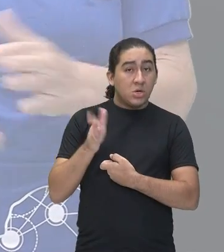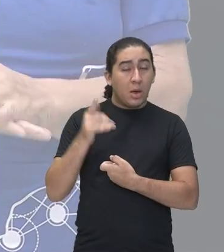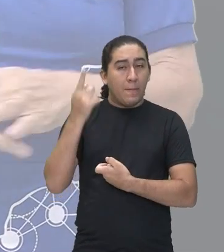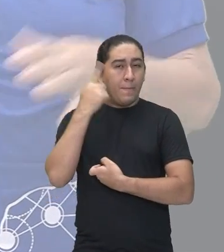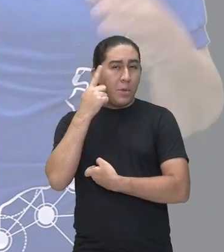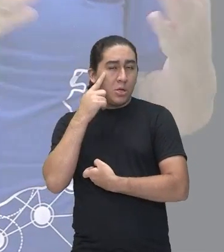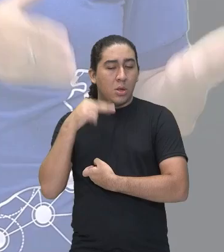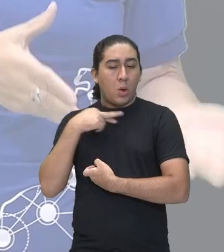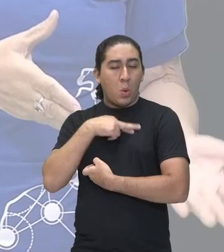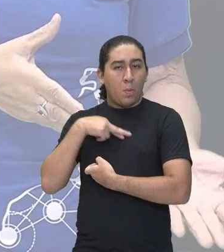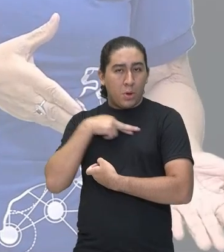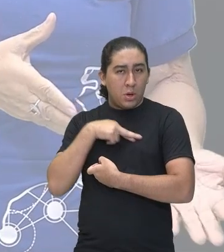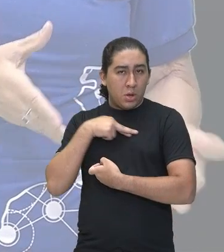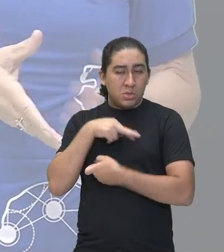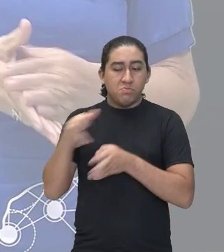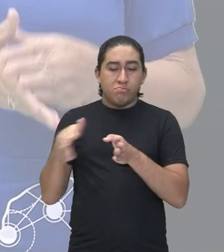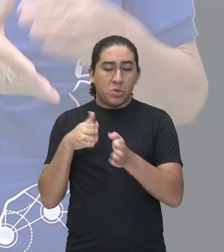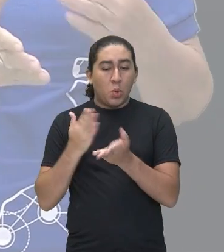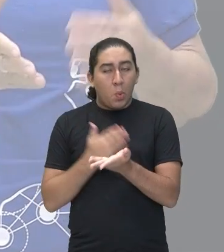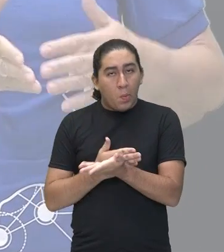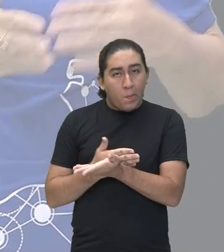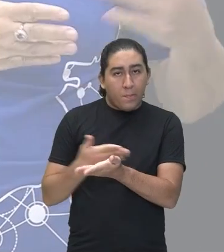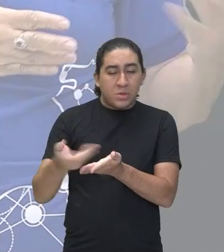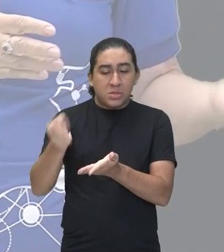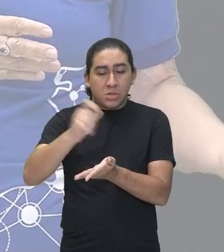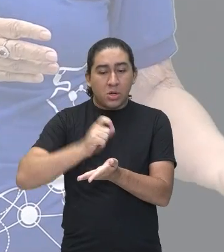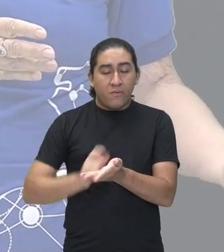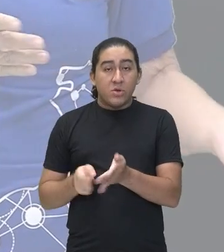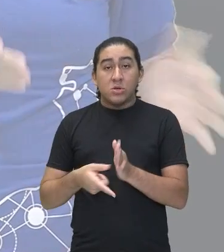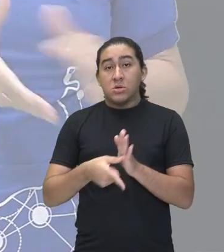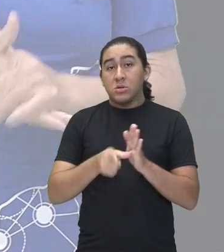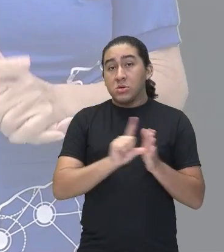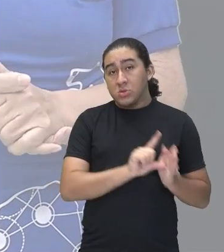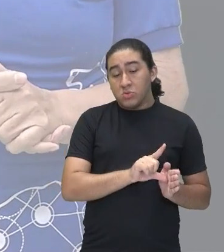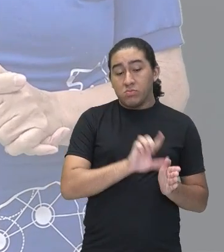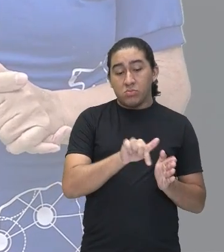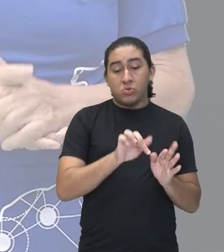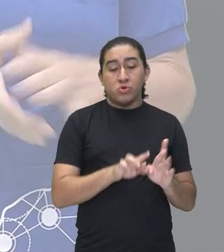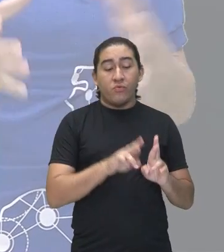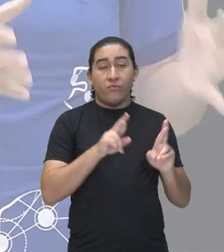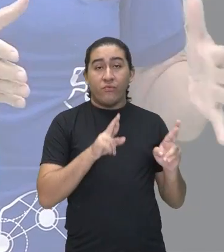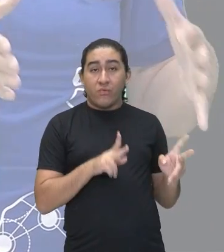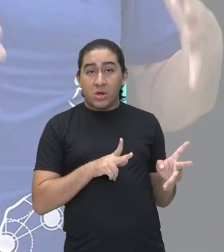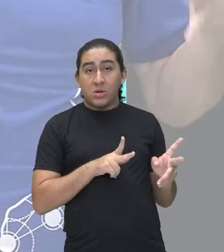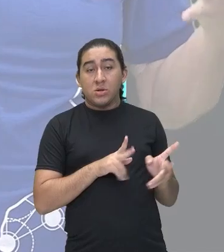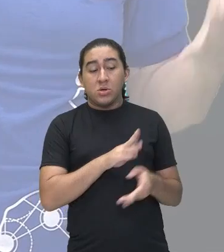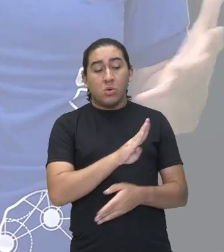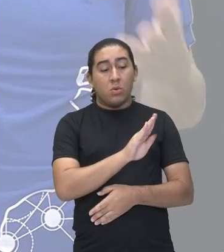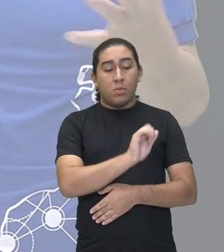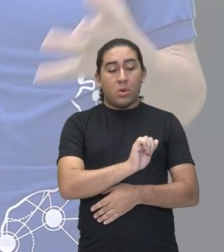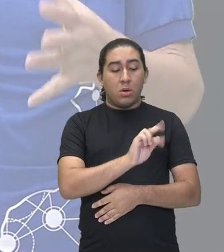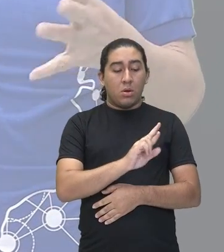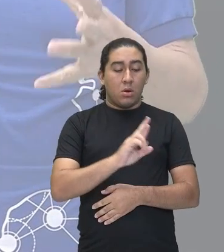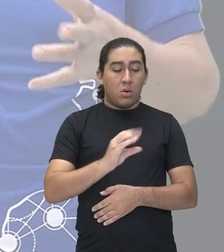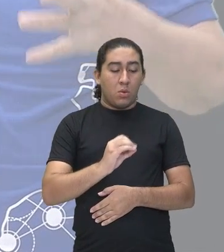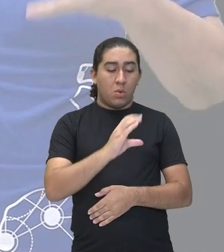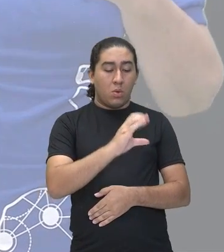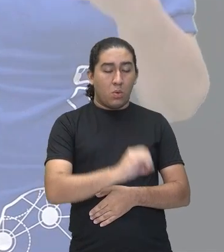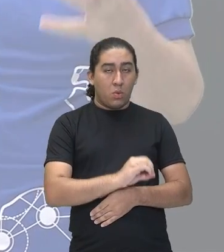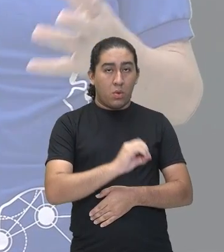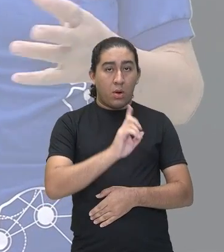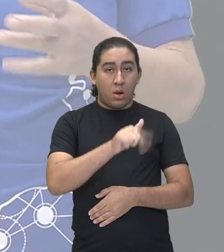romance, bem diferente do período anterior, do barroco, em que a visão do homem